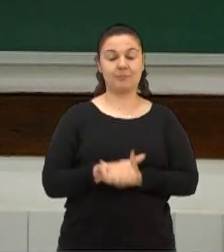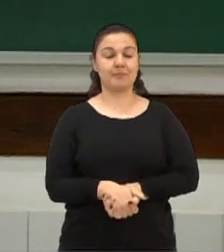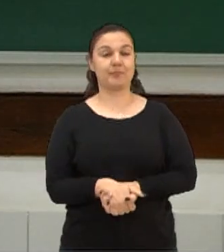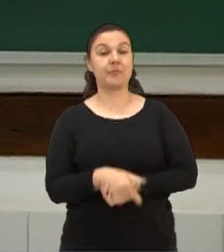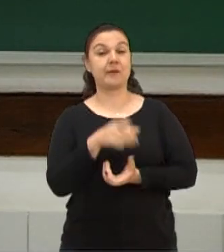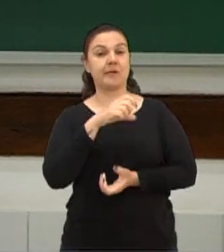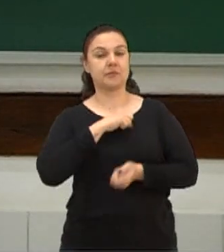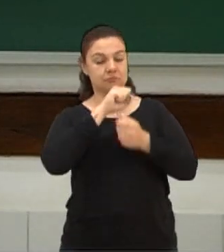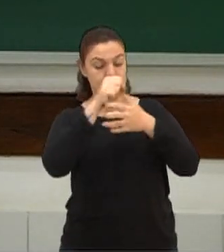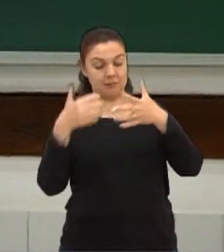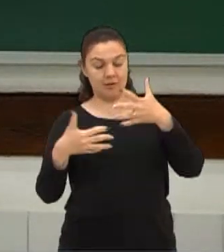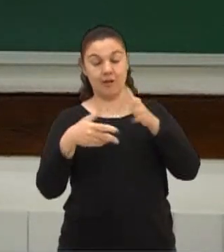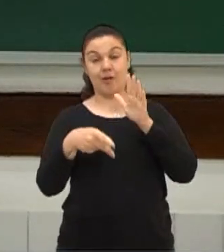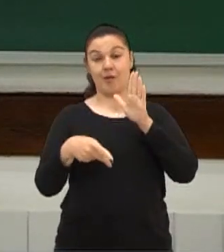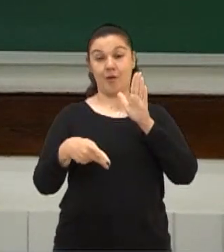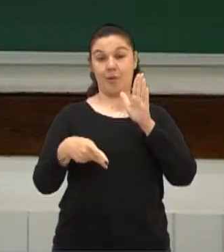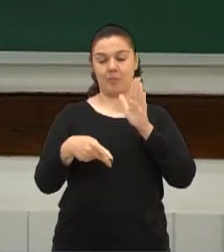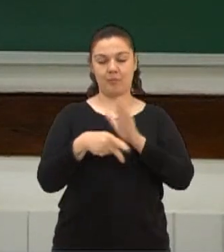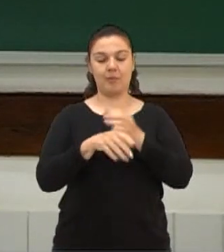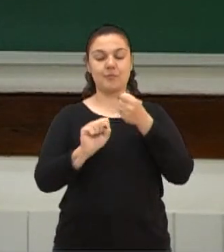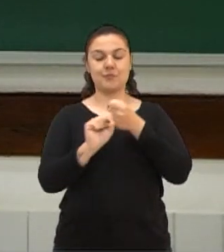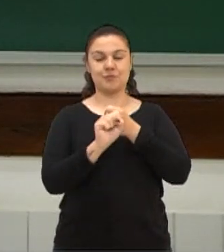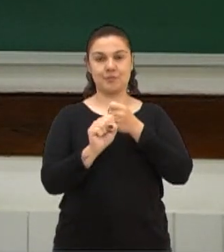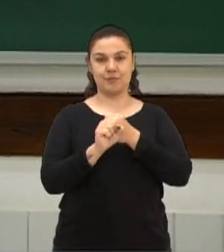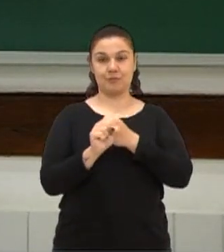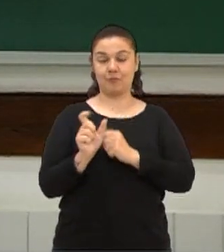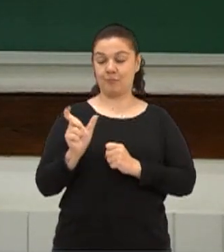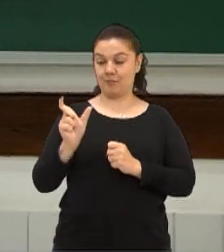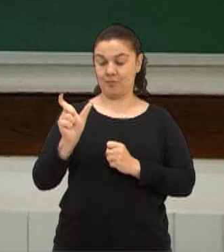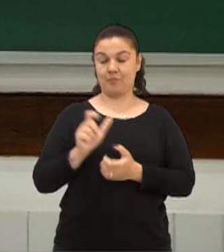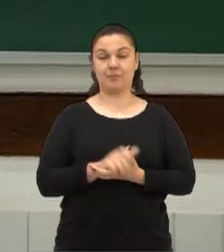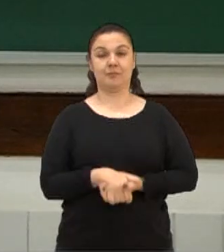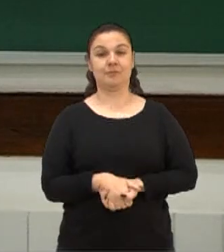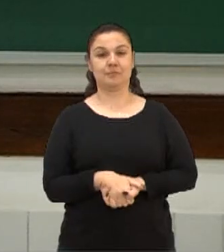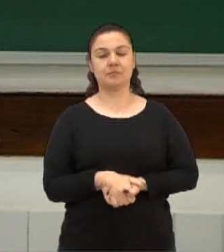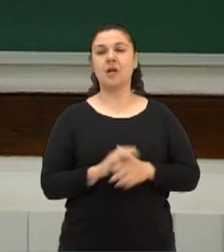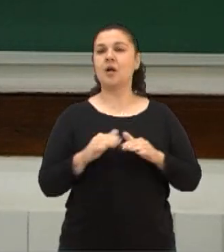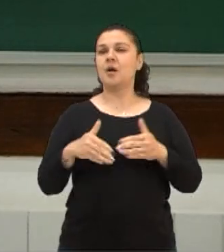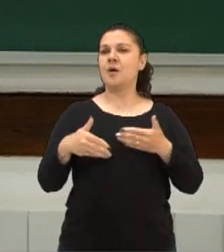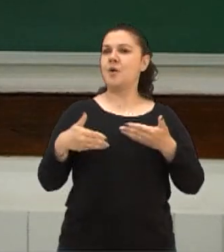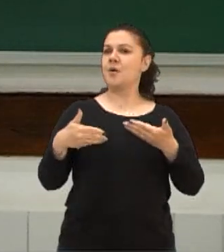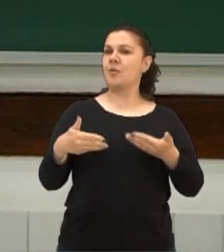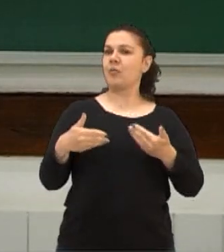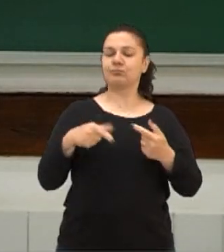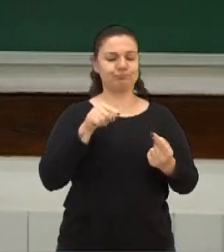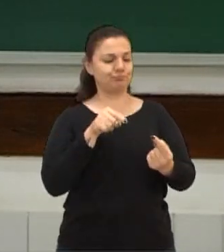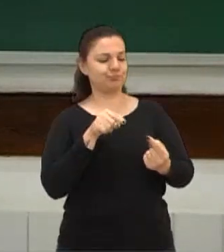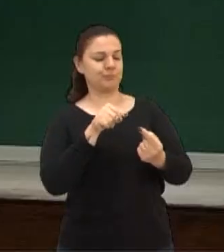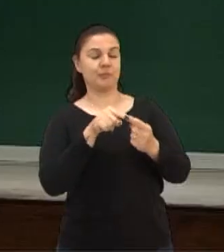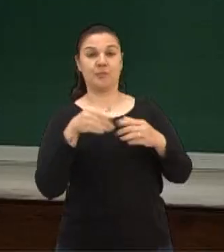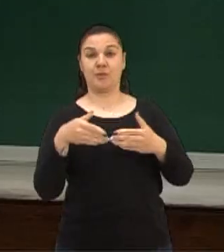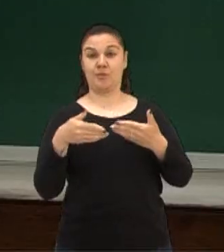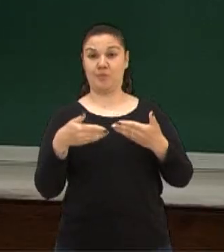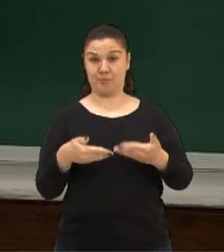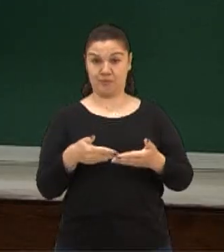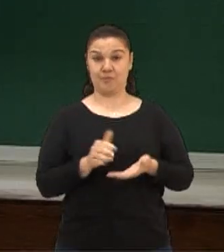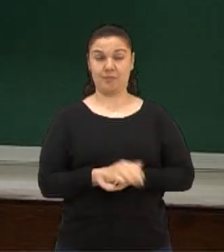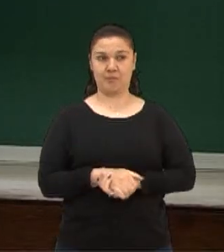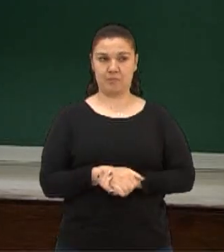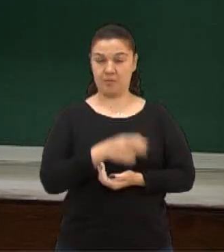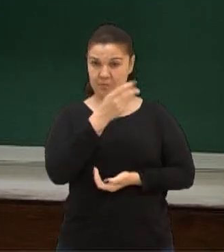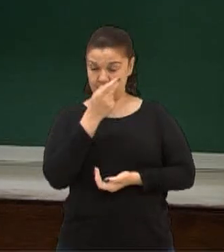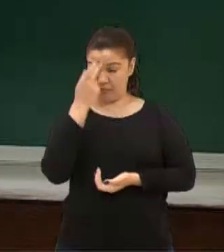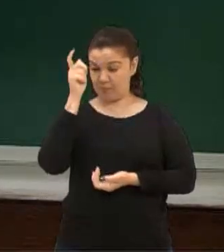uma característica de substantivo próprio. Qual é a intenção